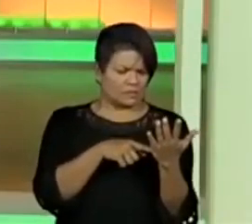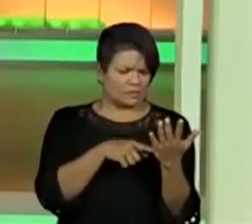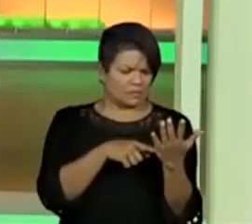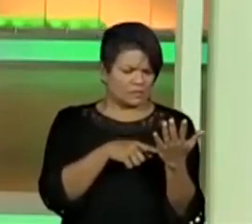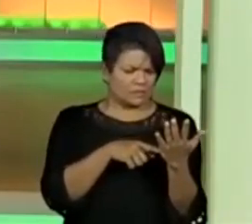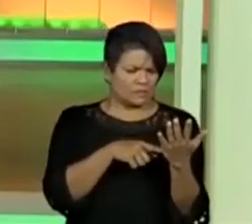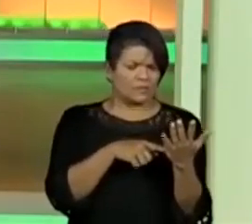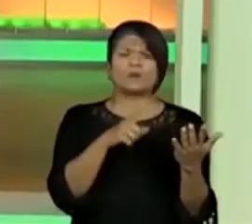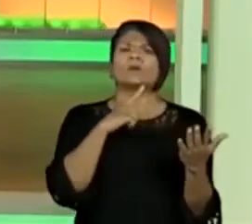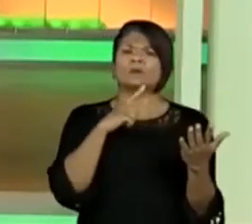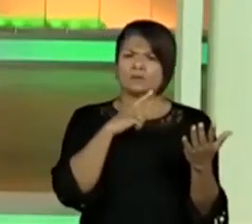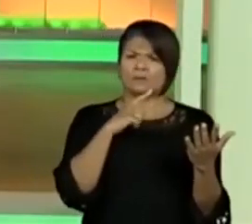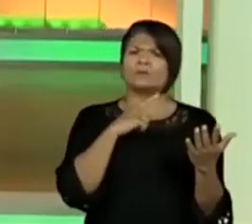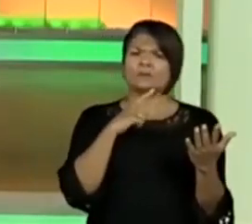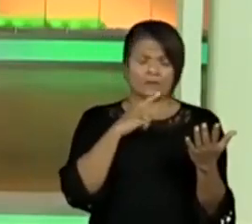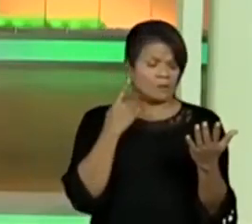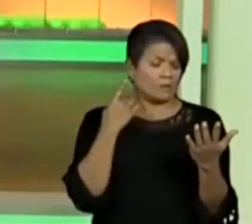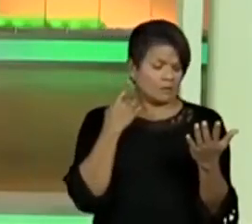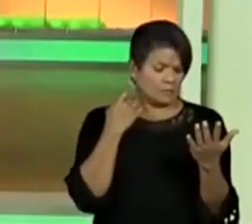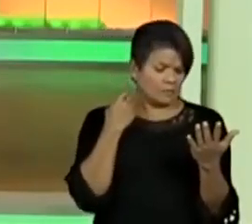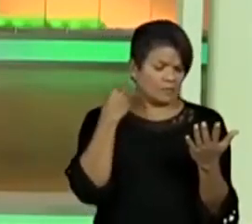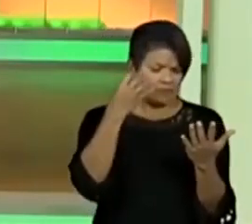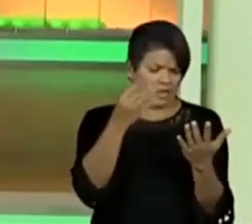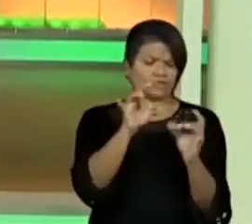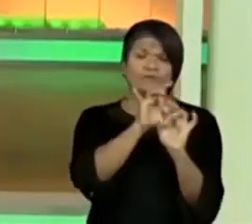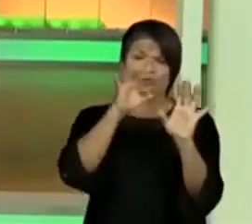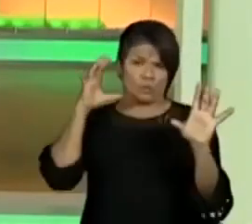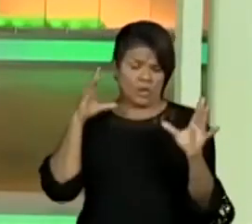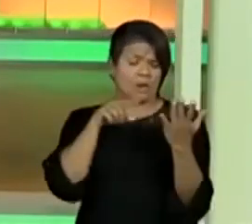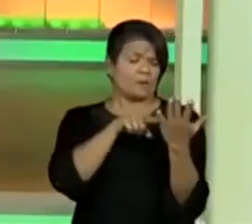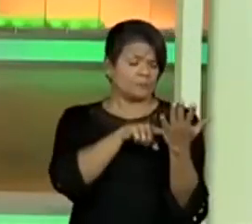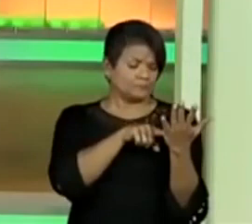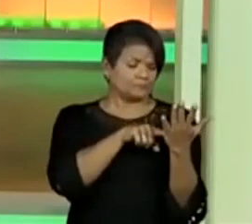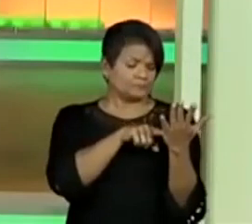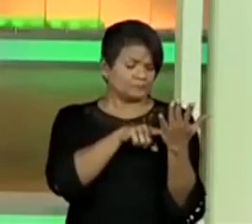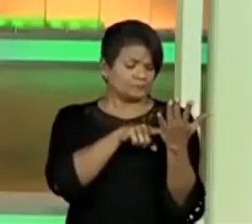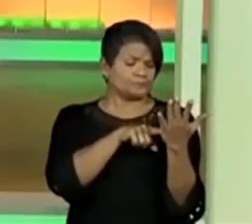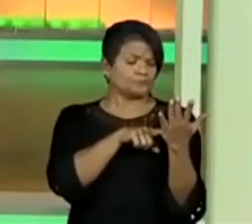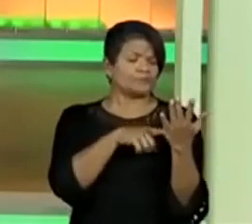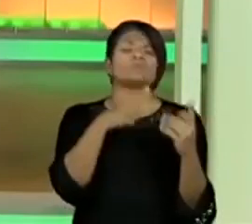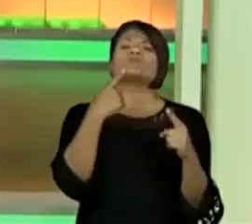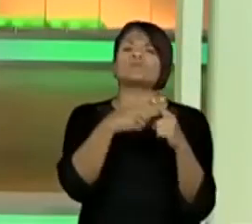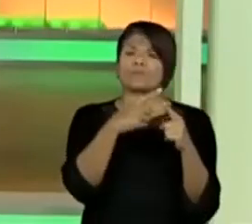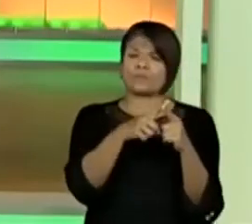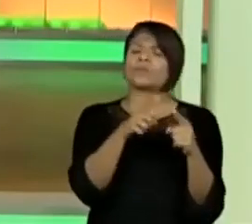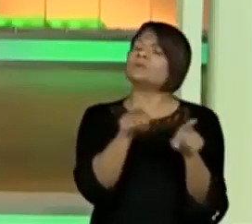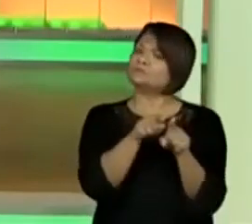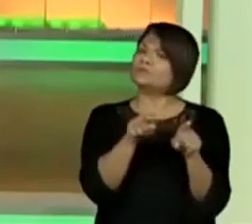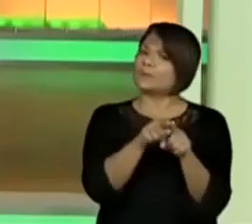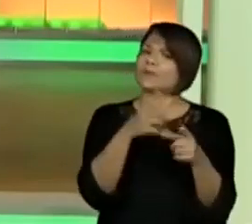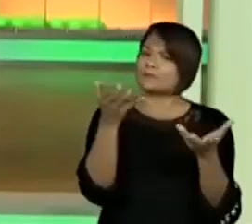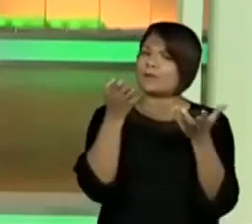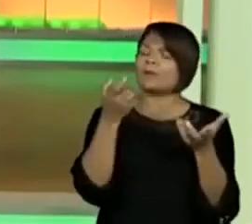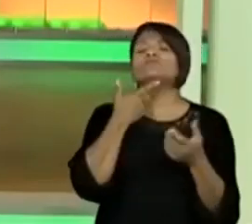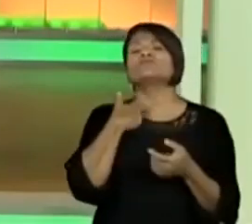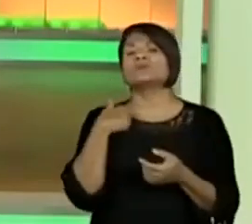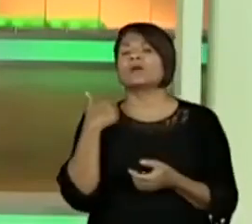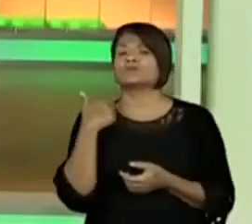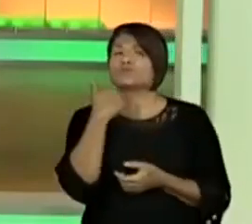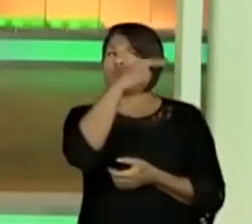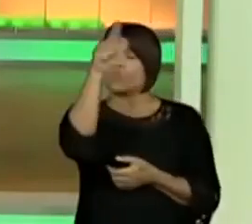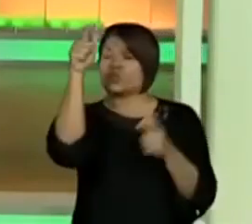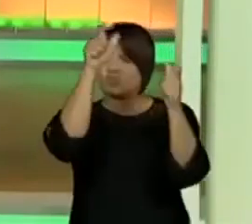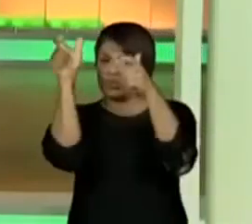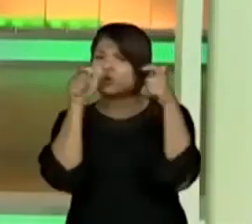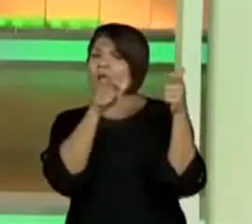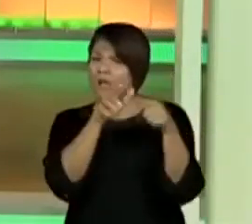Vamos ver, o Júlio Sérgio disse uma viagem virtual. A Kathleen fala de querer ir para outros lugares. Olha o que a notícia